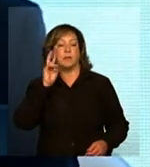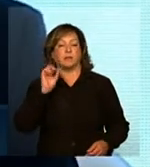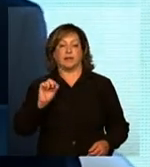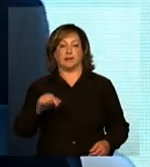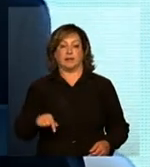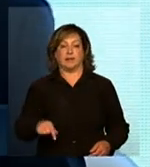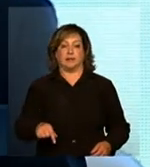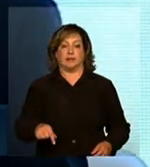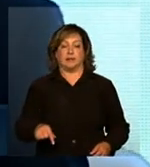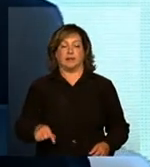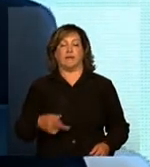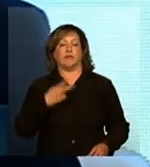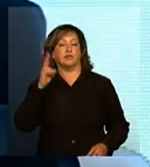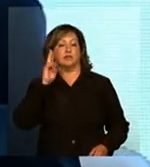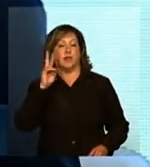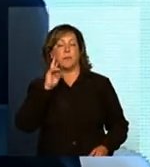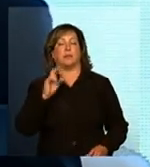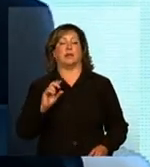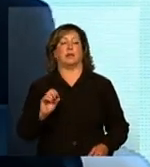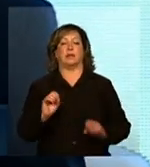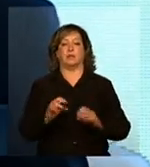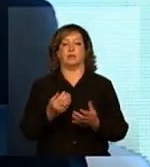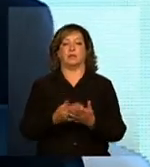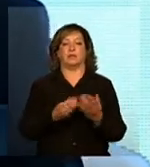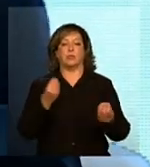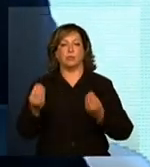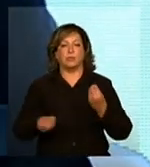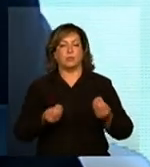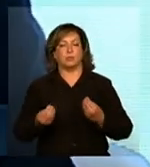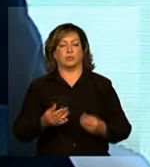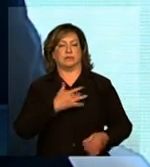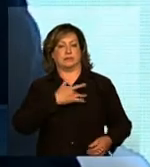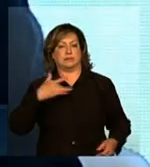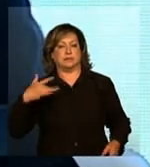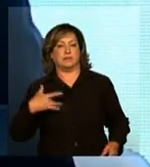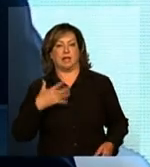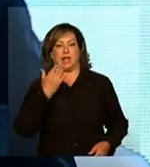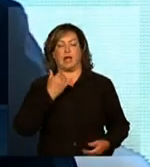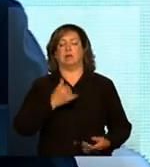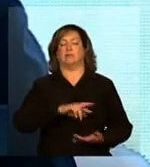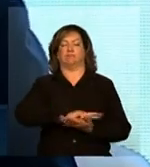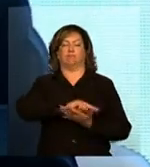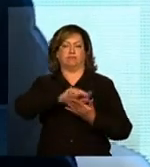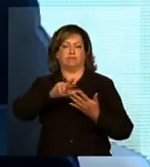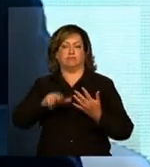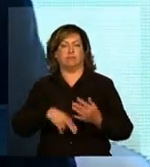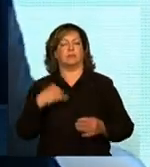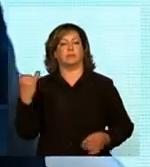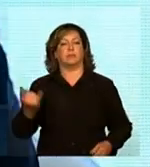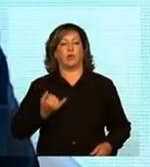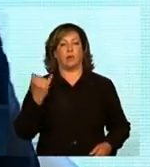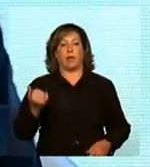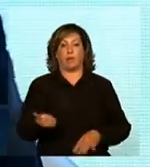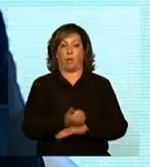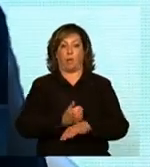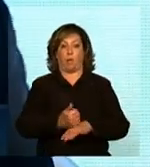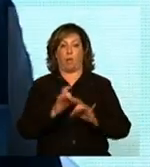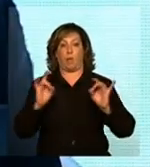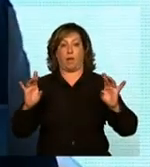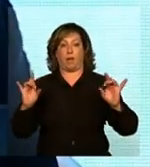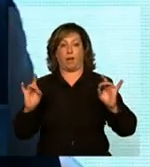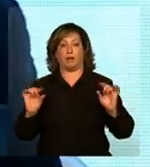segurança alimentar e educação nutricional, também tem permitido uma alimentação mais diversificada, de melhor qualidade para